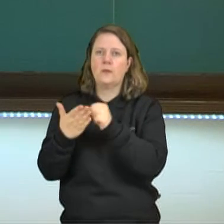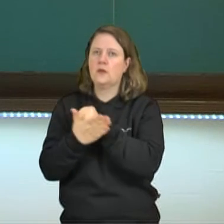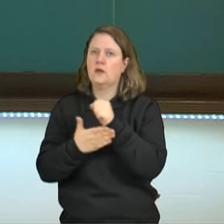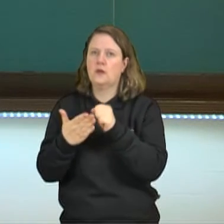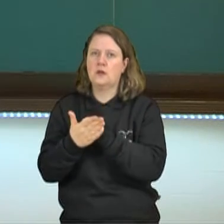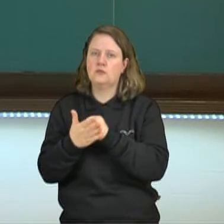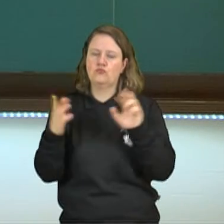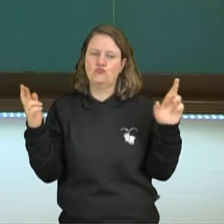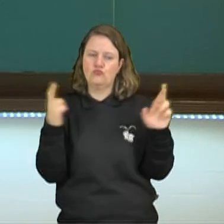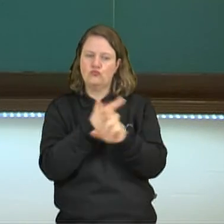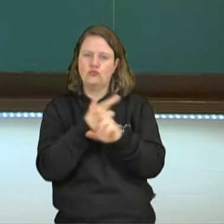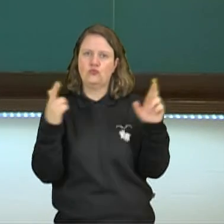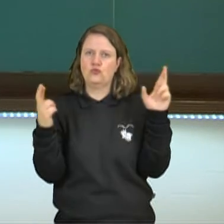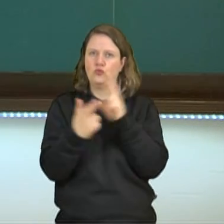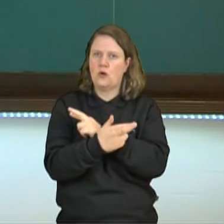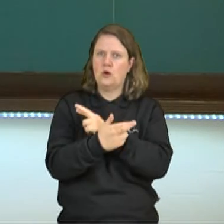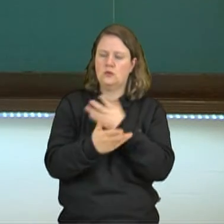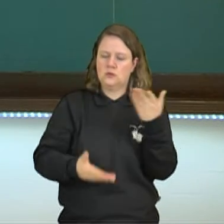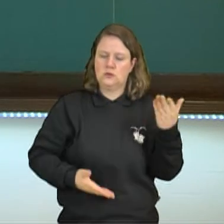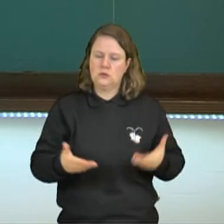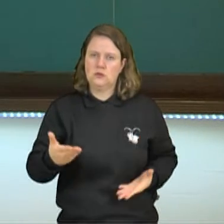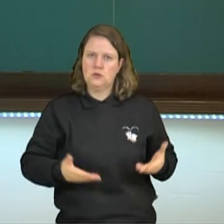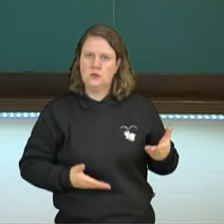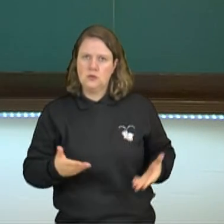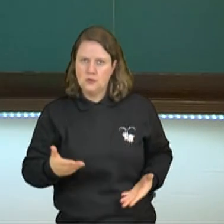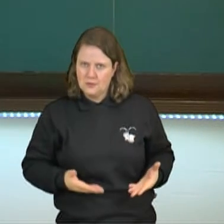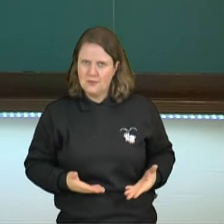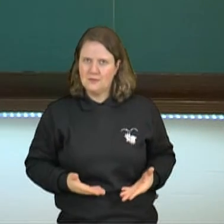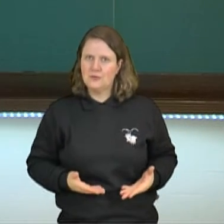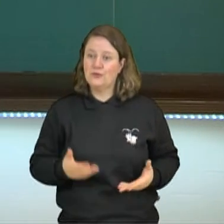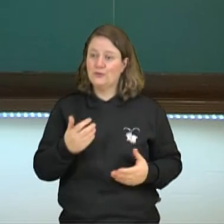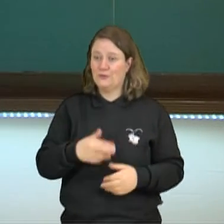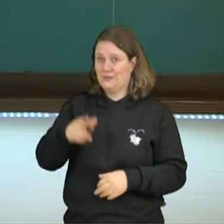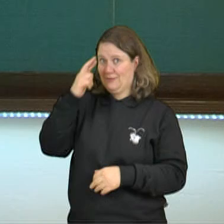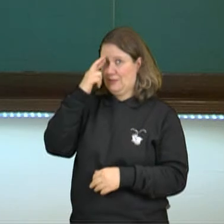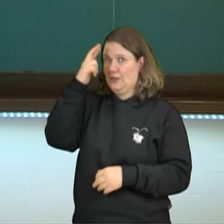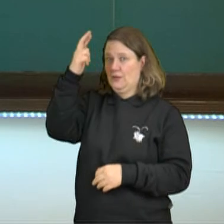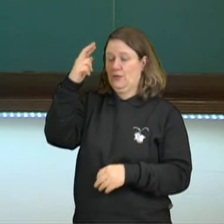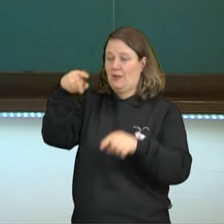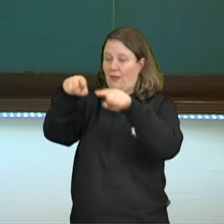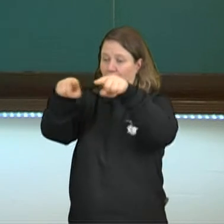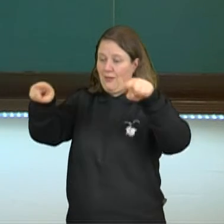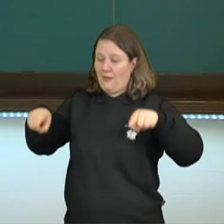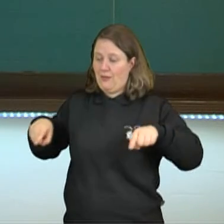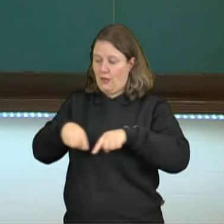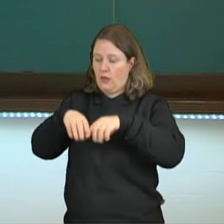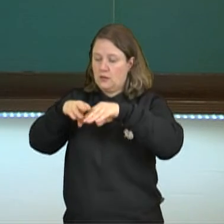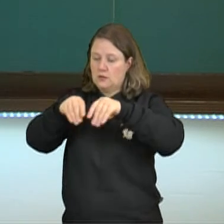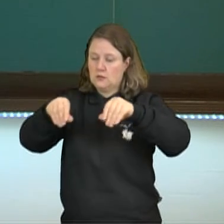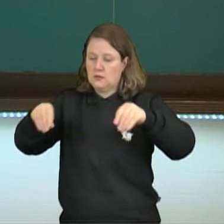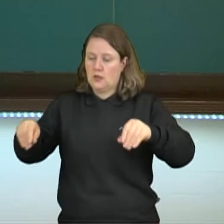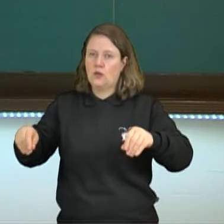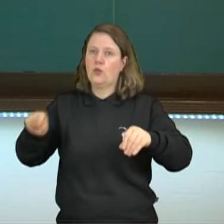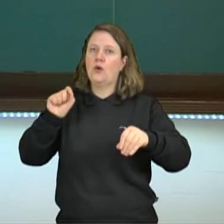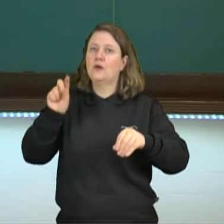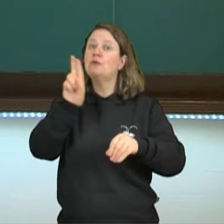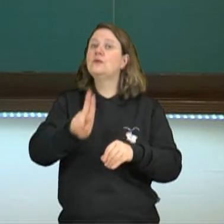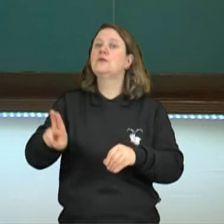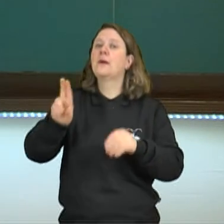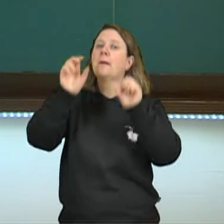de fidelidade entre o sucerano e o vassalo. E tem a terra como principal elemento de poder e